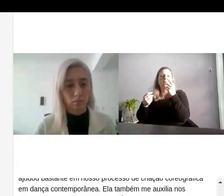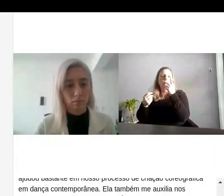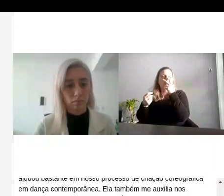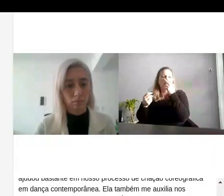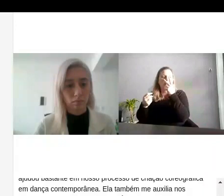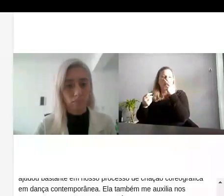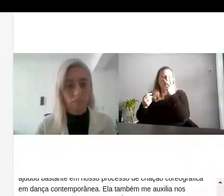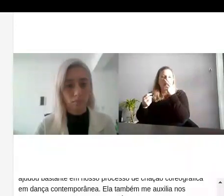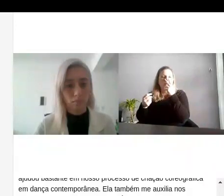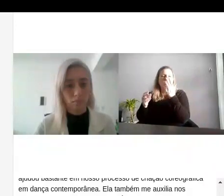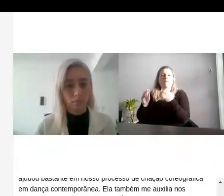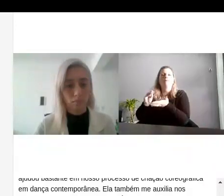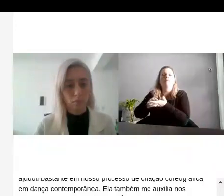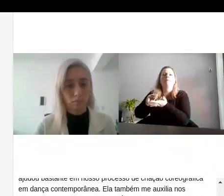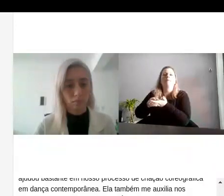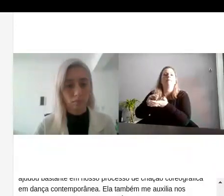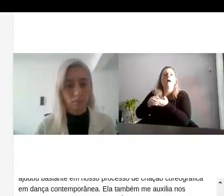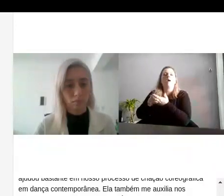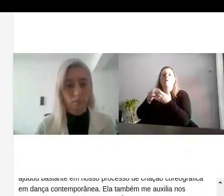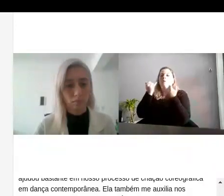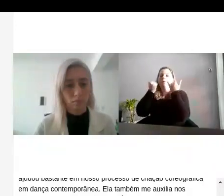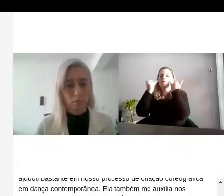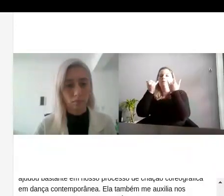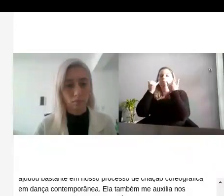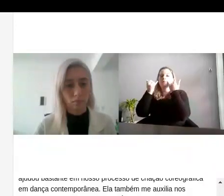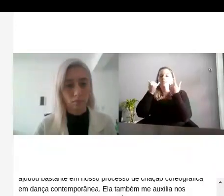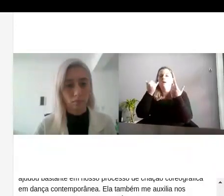Eu não vou dizer que